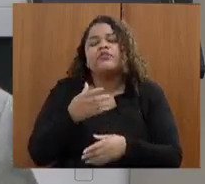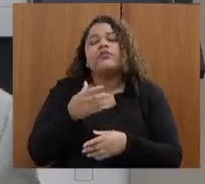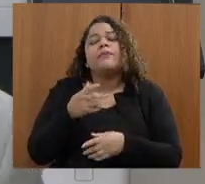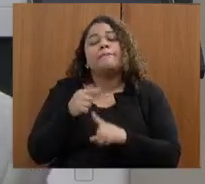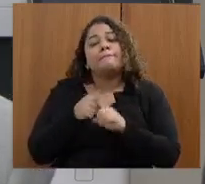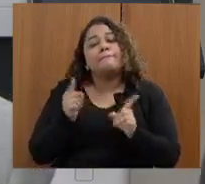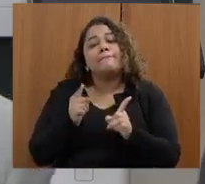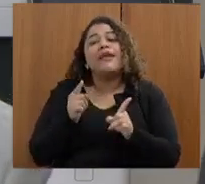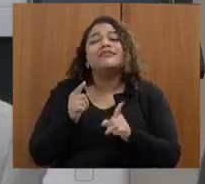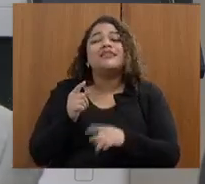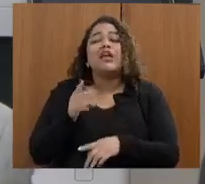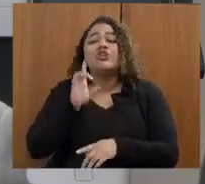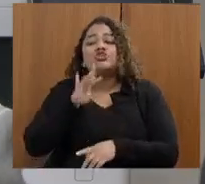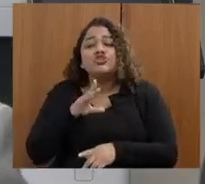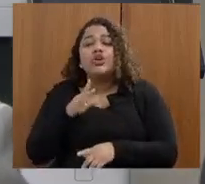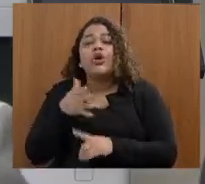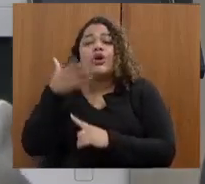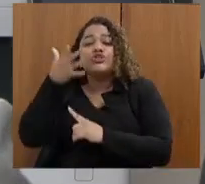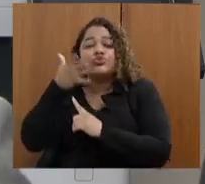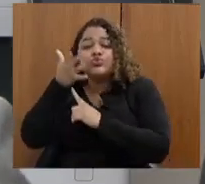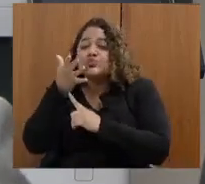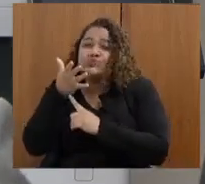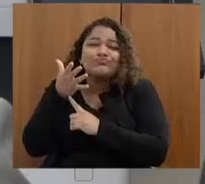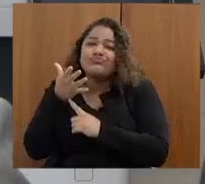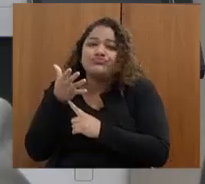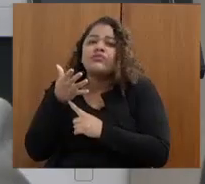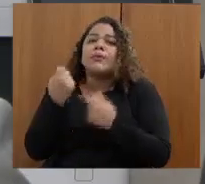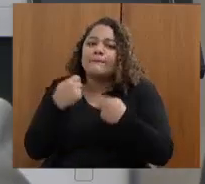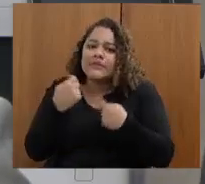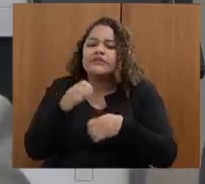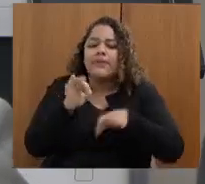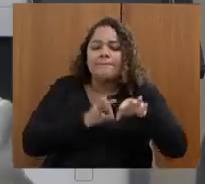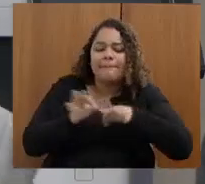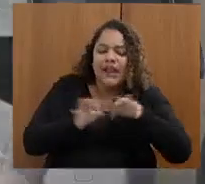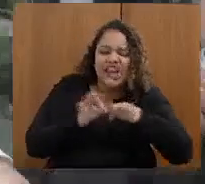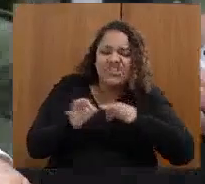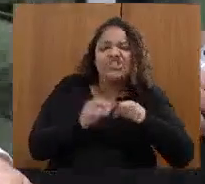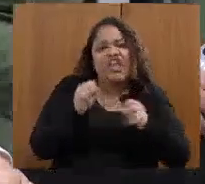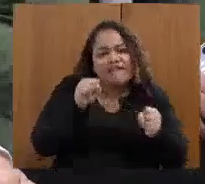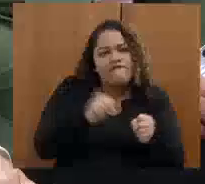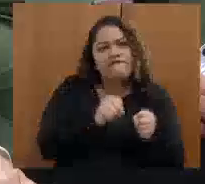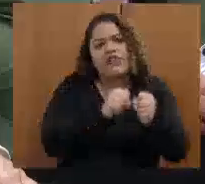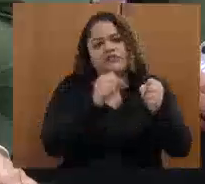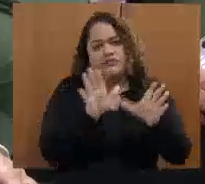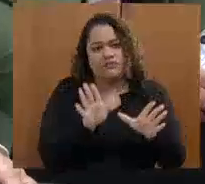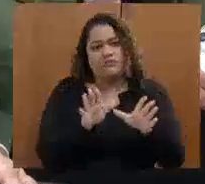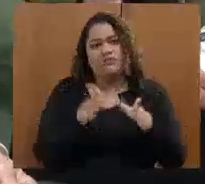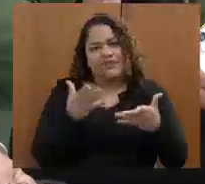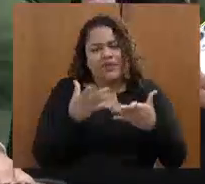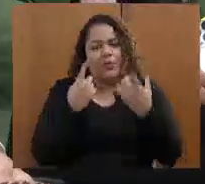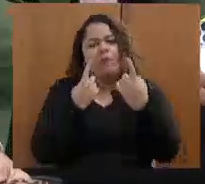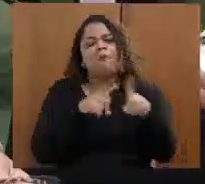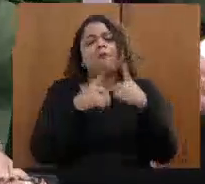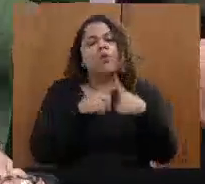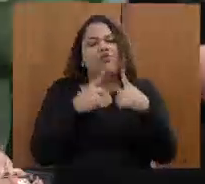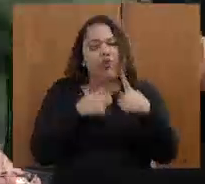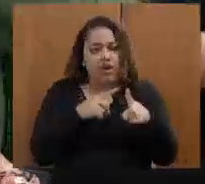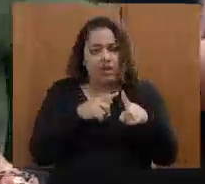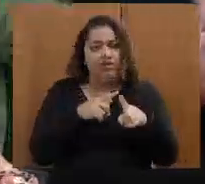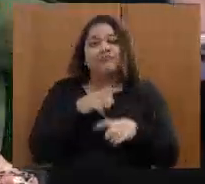para o planejamento e prática eu queria provocá-los aqui reitor a Lavínia